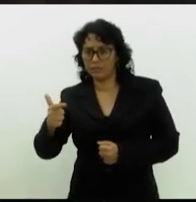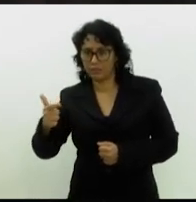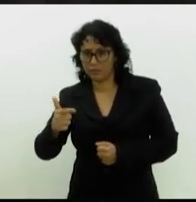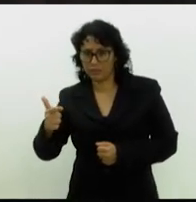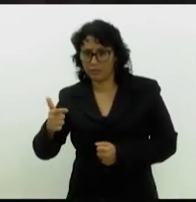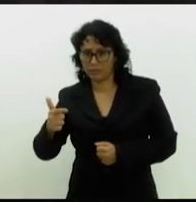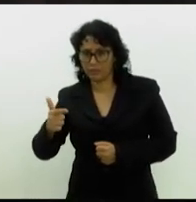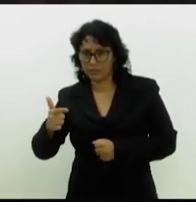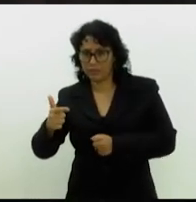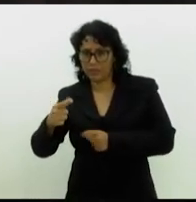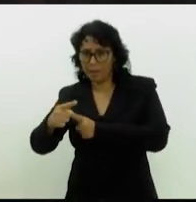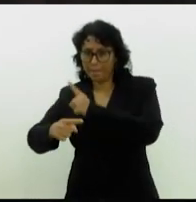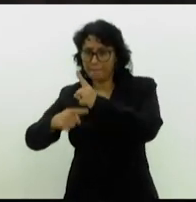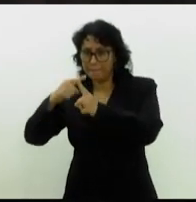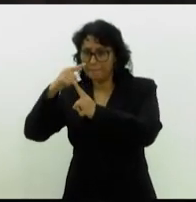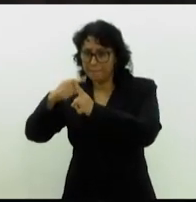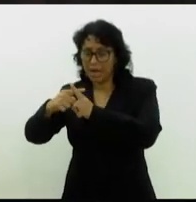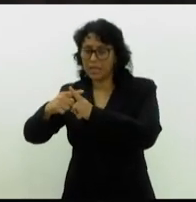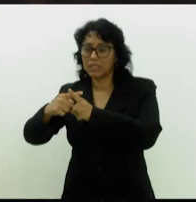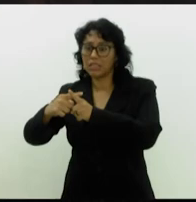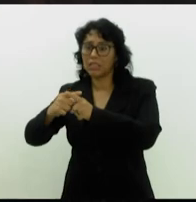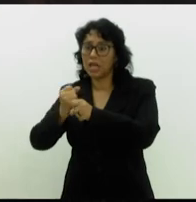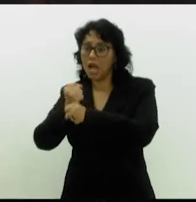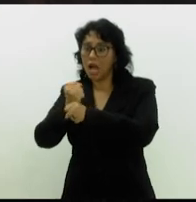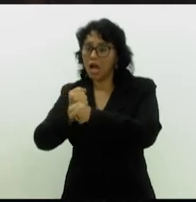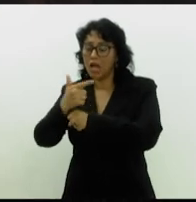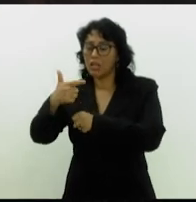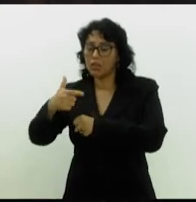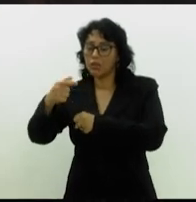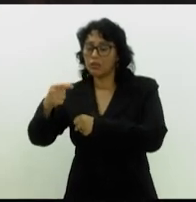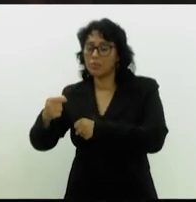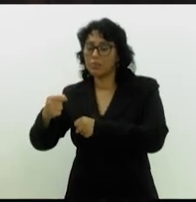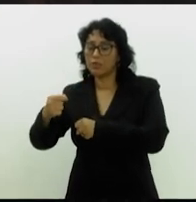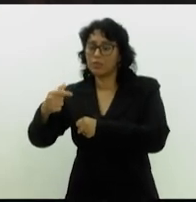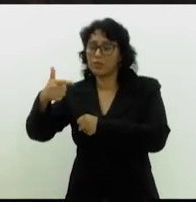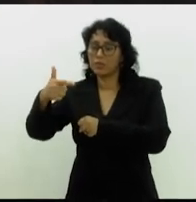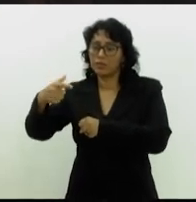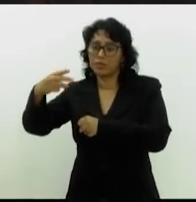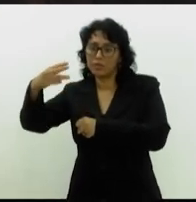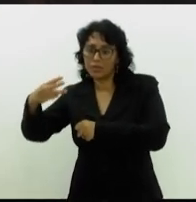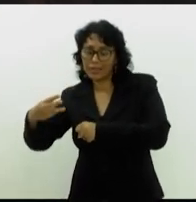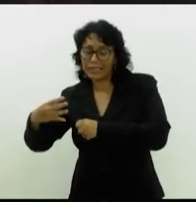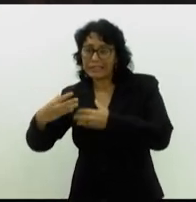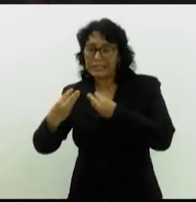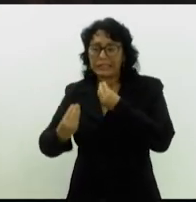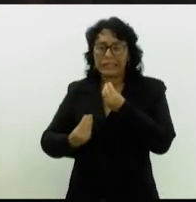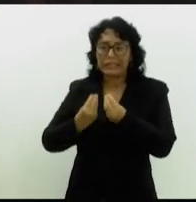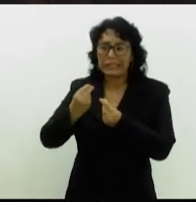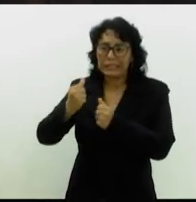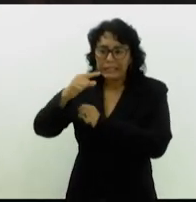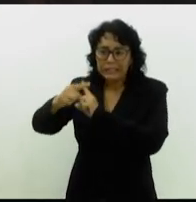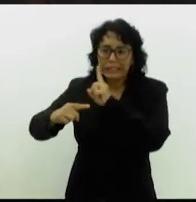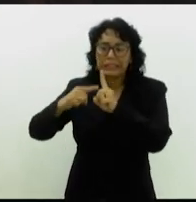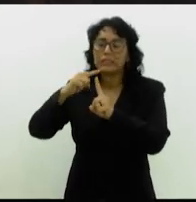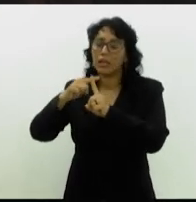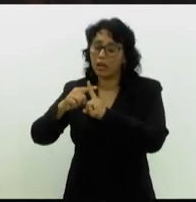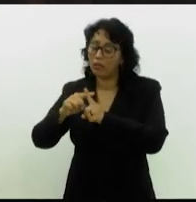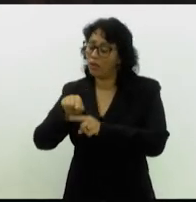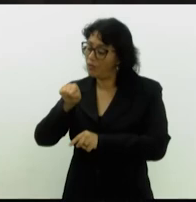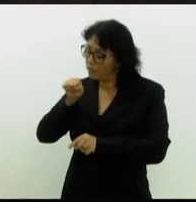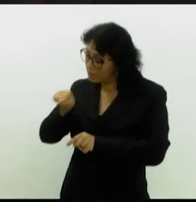do que a inflação mas deveria primeiro pagar as